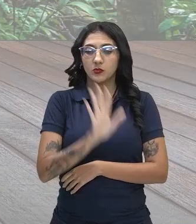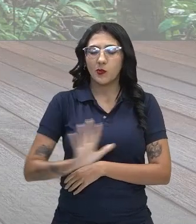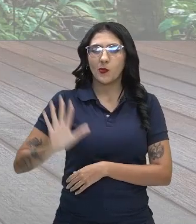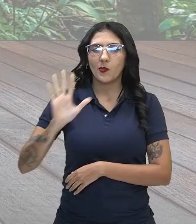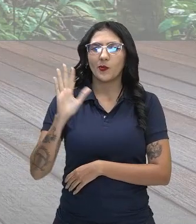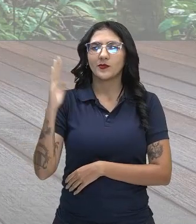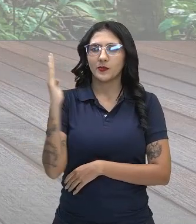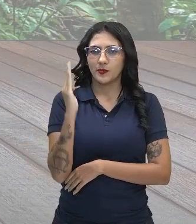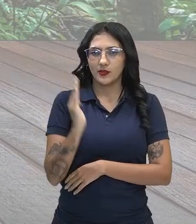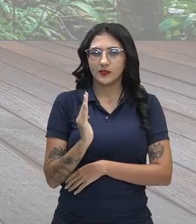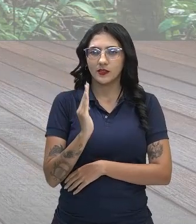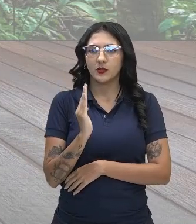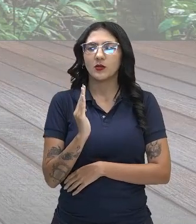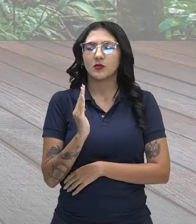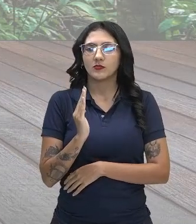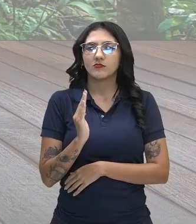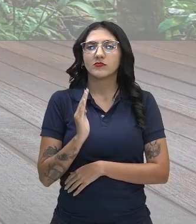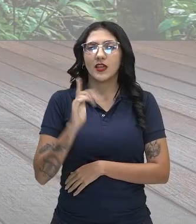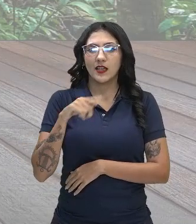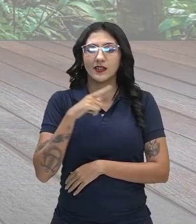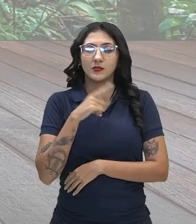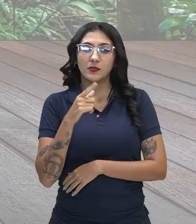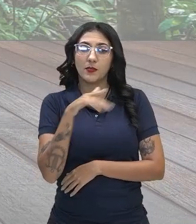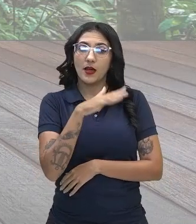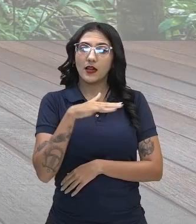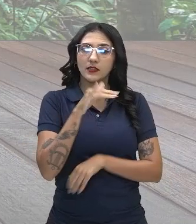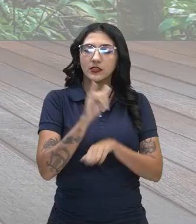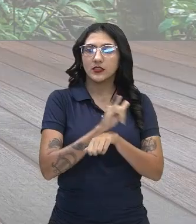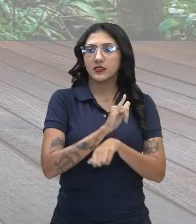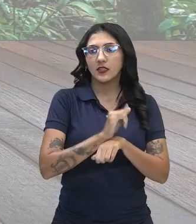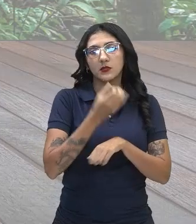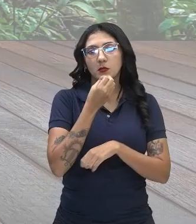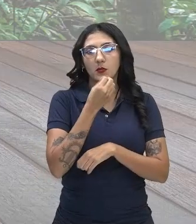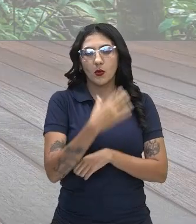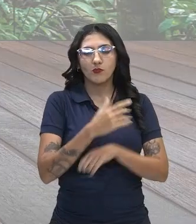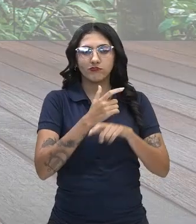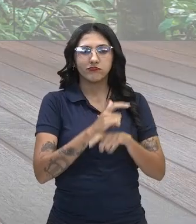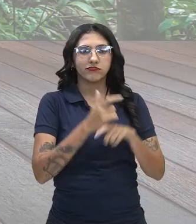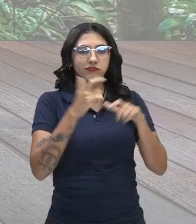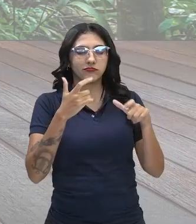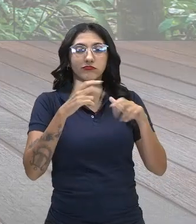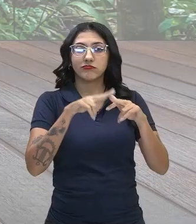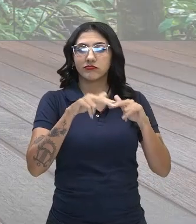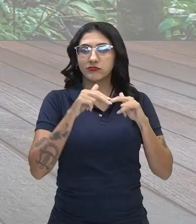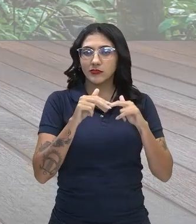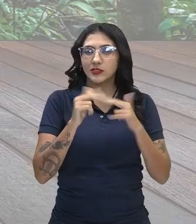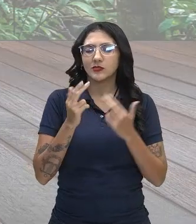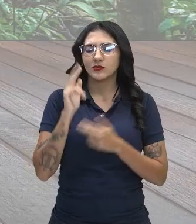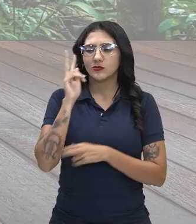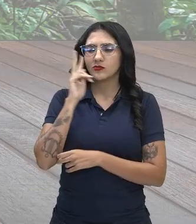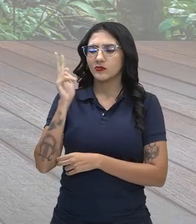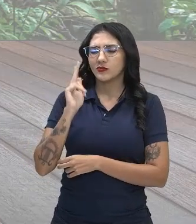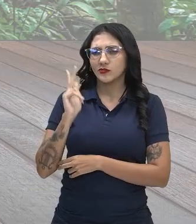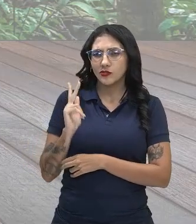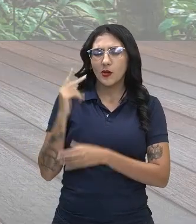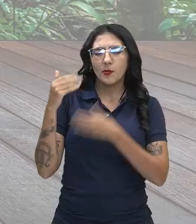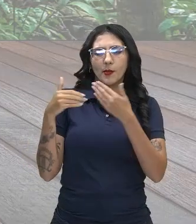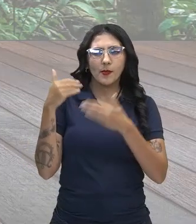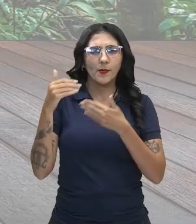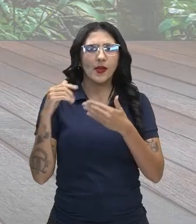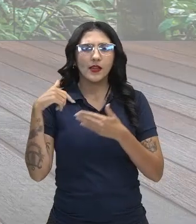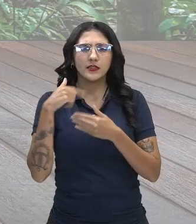brasileiro. Então, é uma região bastante estratégica. E por isso, ao longo da história, né, a gente vai ver como o Estado